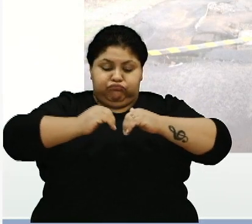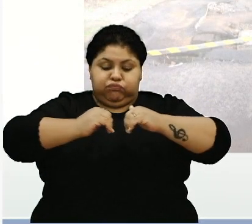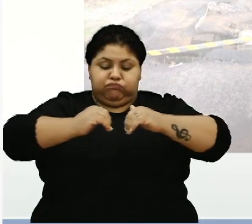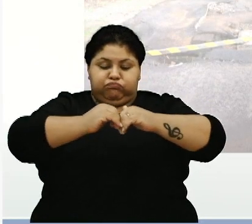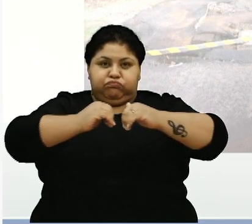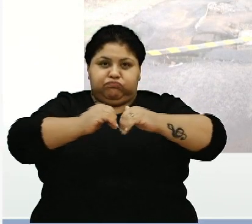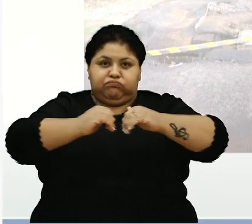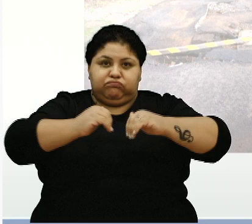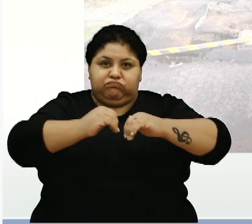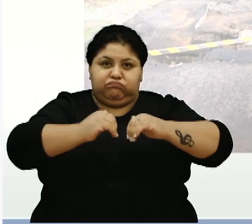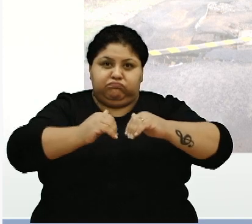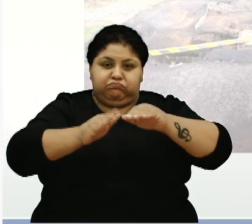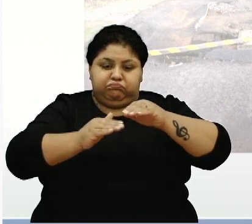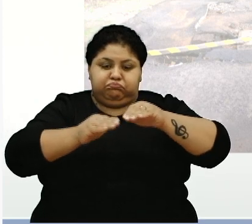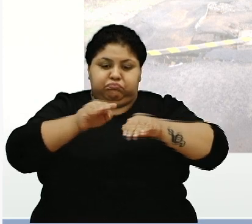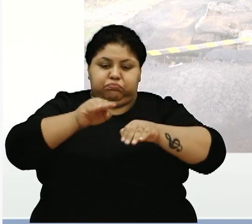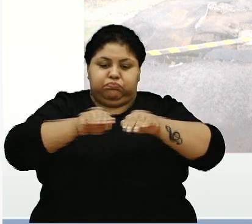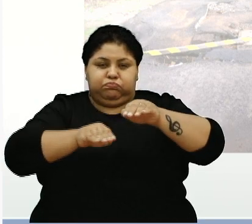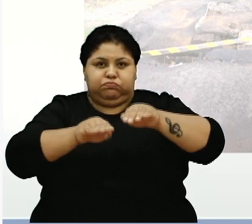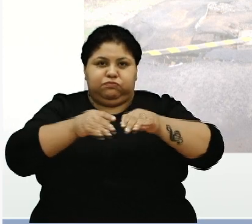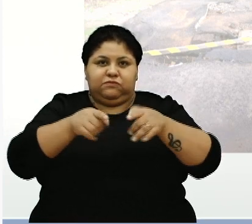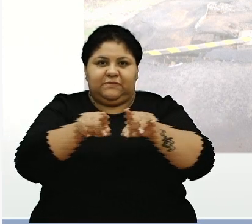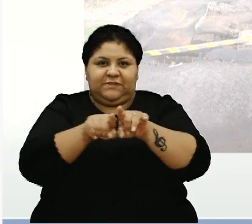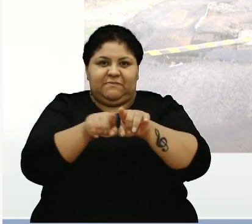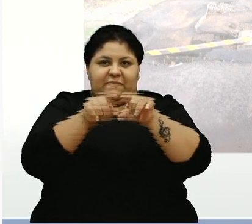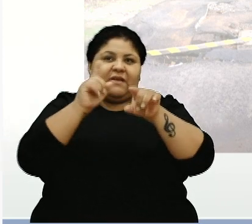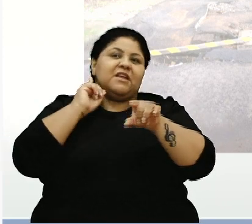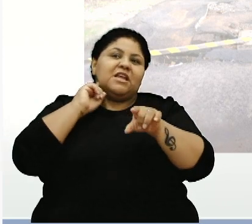deformações, canalização de esgoto expostas,